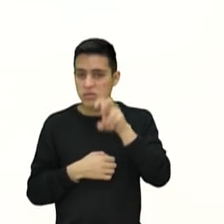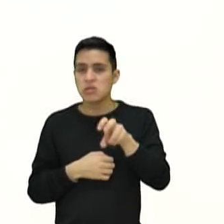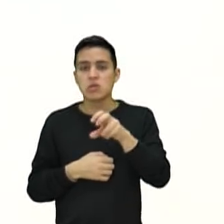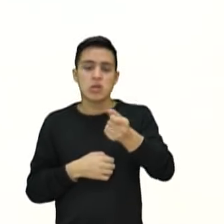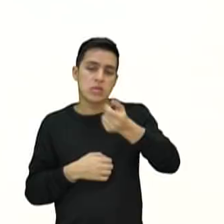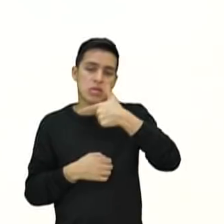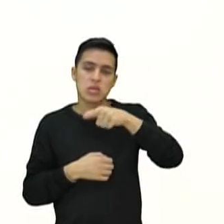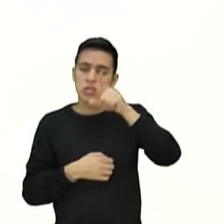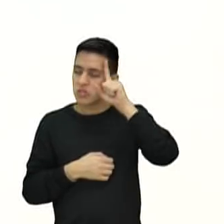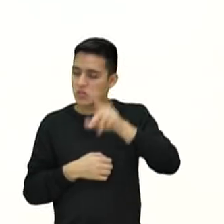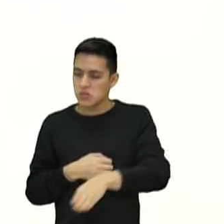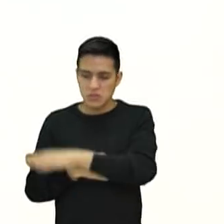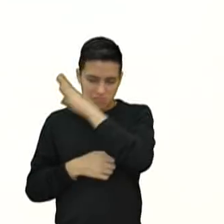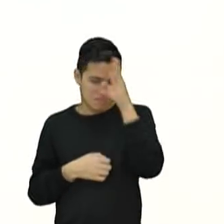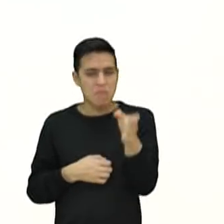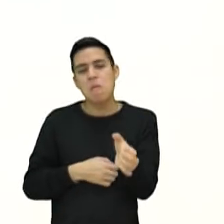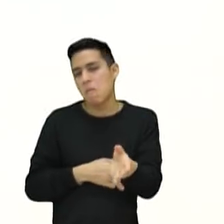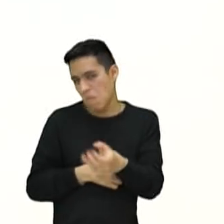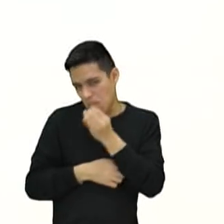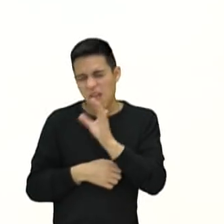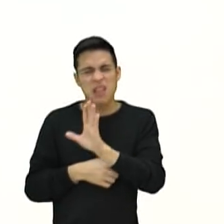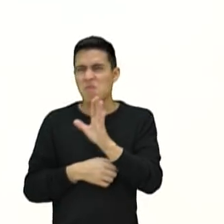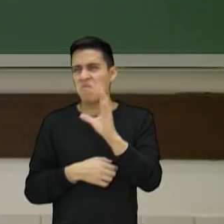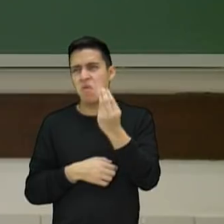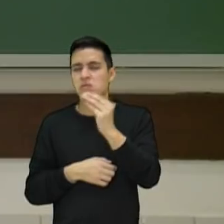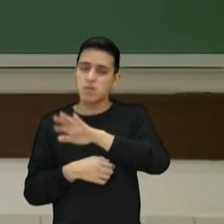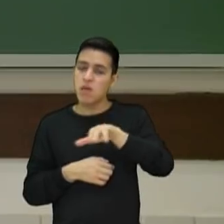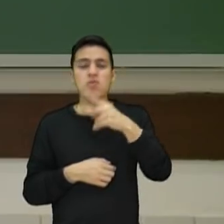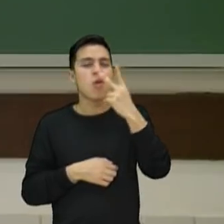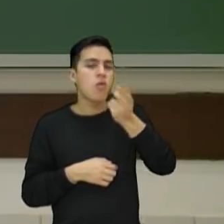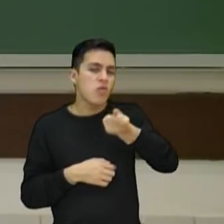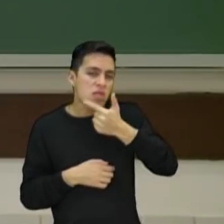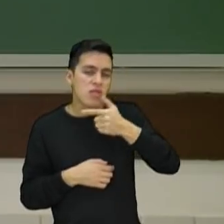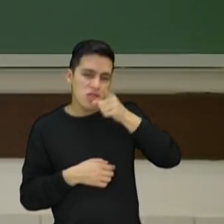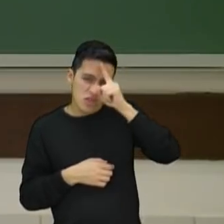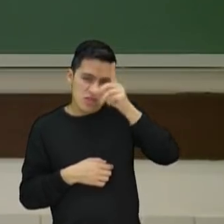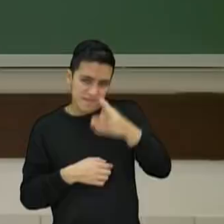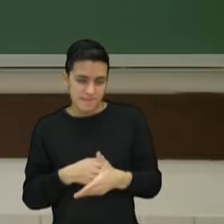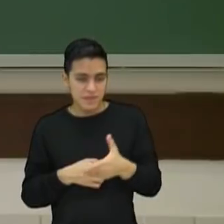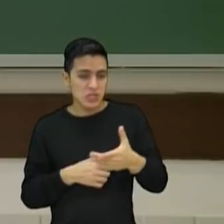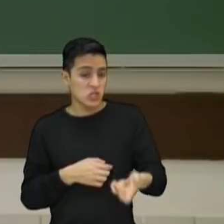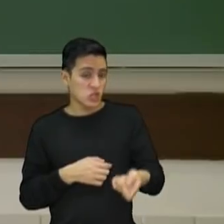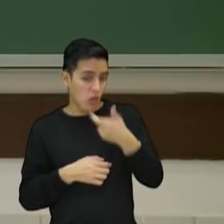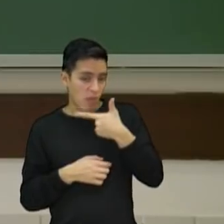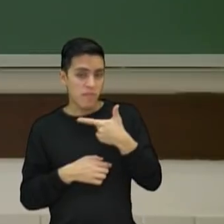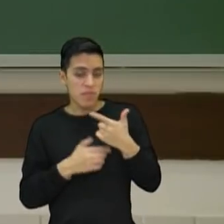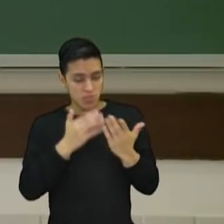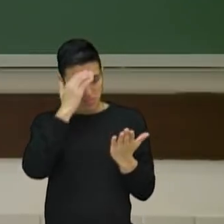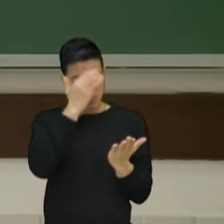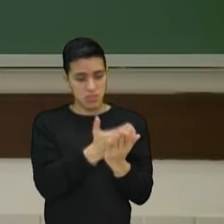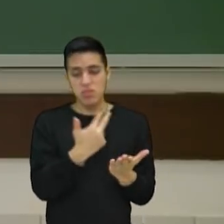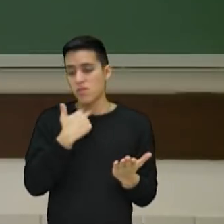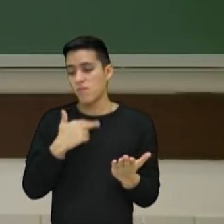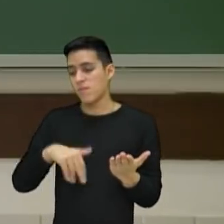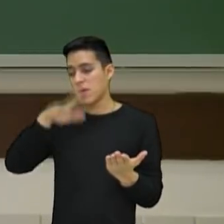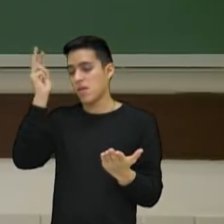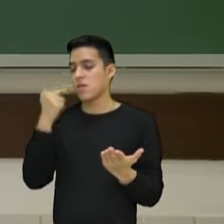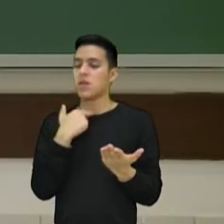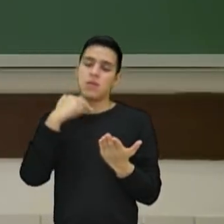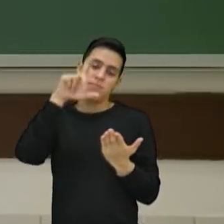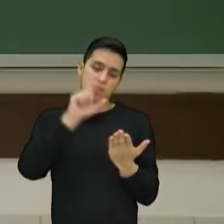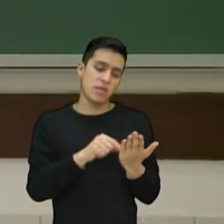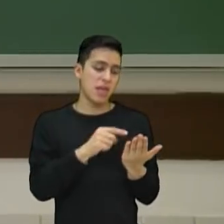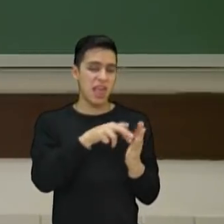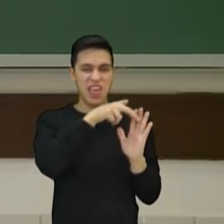dia, 5 acho que é muito, né, mas tome 2 comprimidos durante o dia. Ali exatamente o que você tem que fazer, não pode menos, nem pode mais. Então, uma regra de